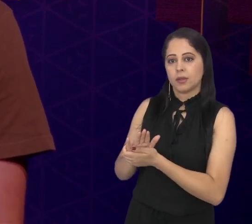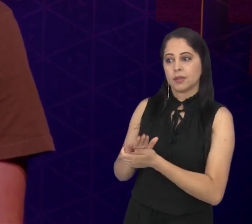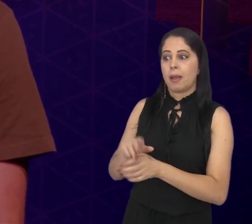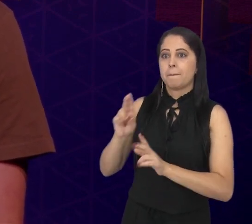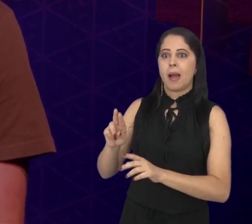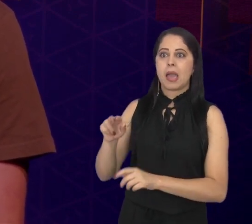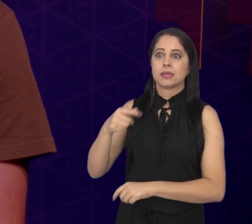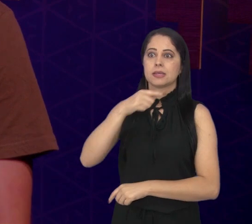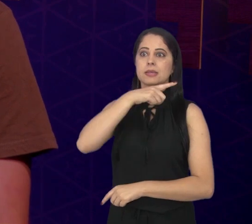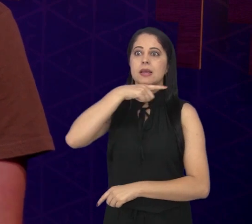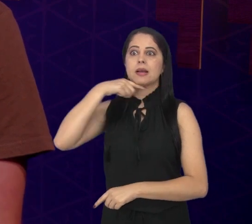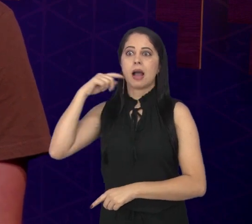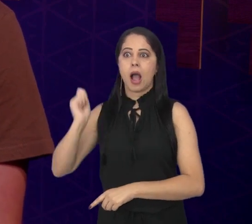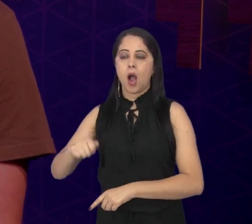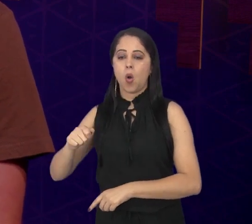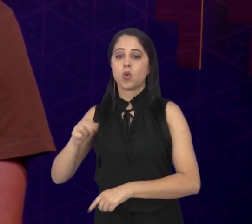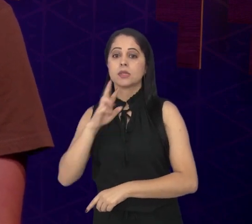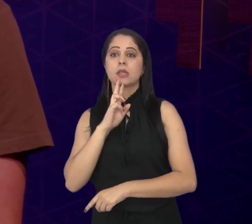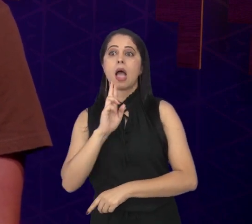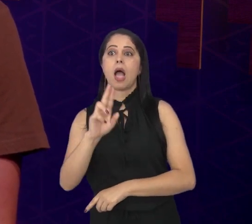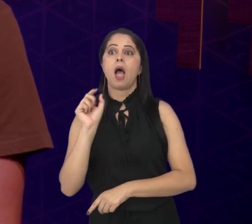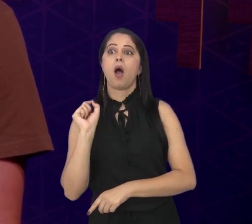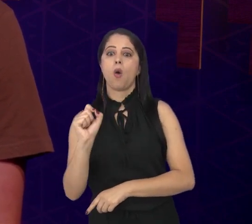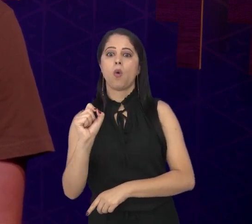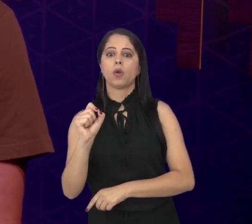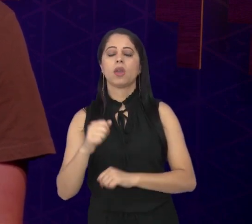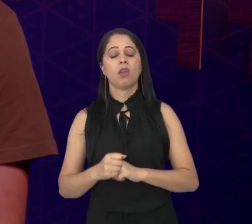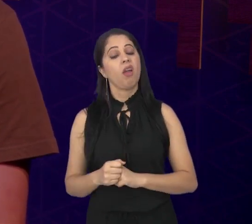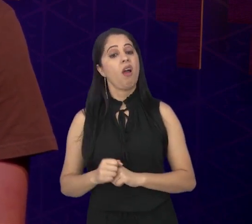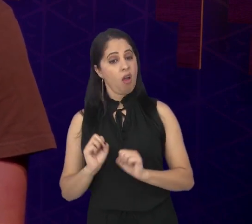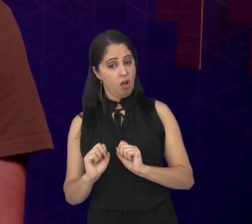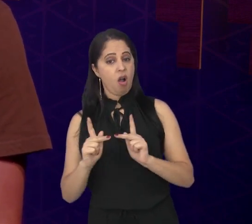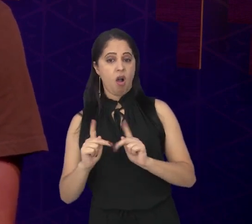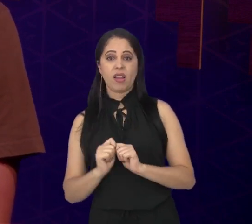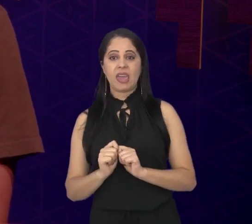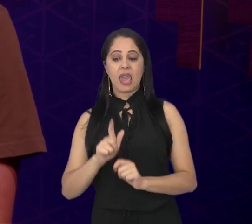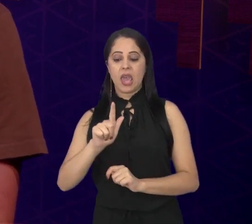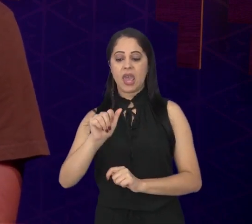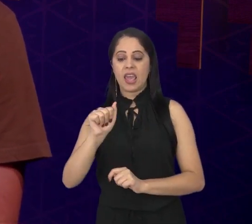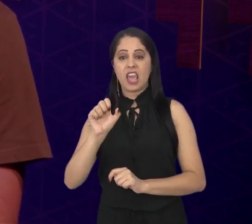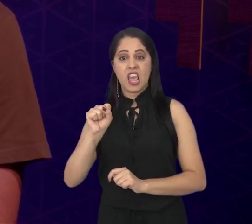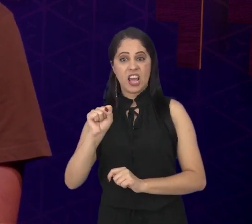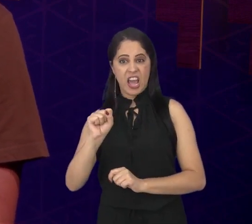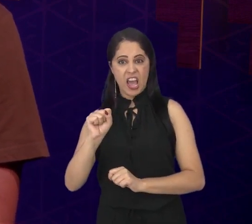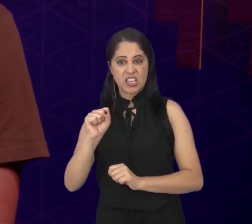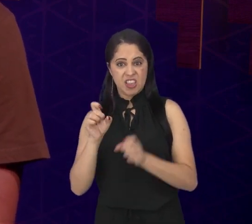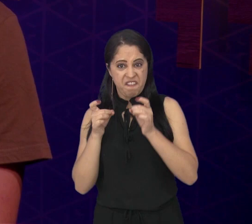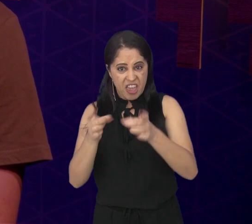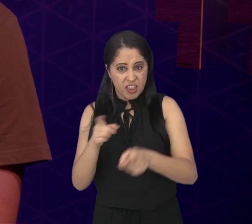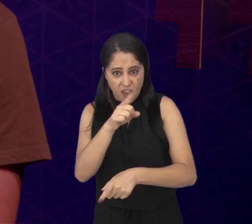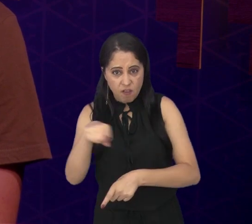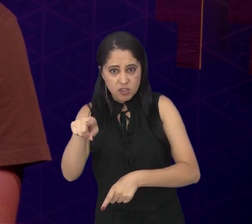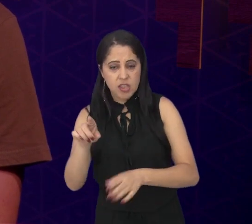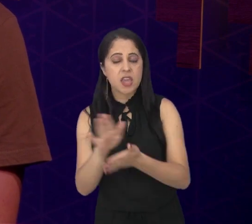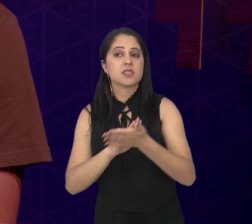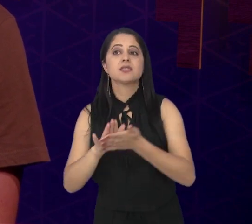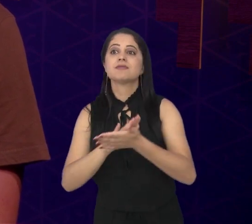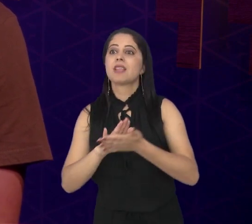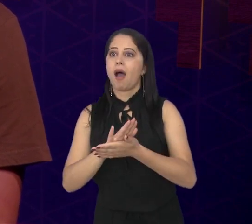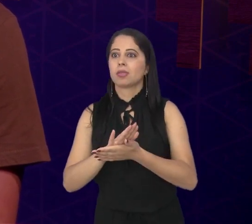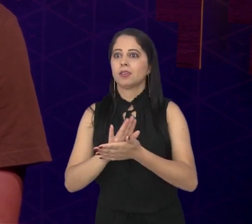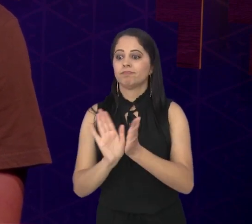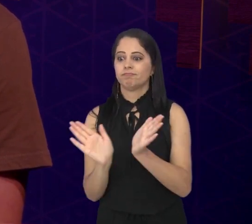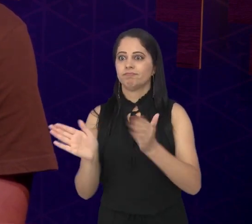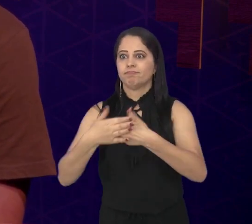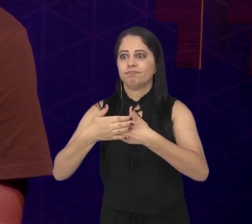e a resposta da Rússia para esses outros países foi cortar o fornecimento, a exportação de algumas coisas.